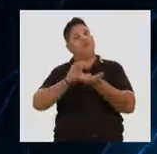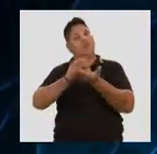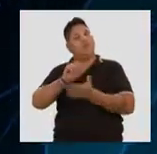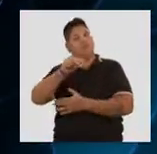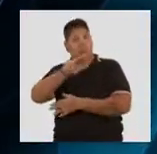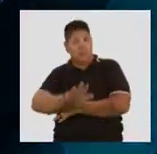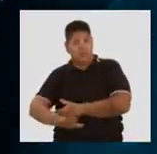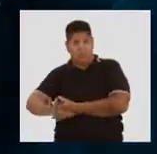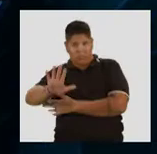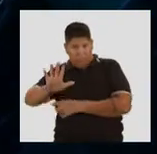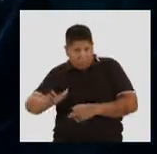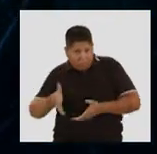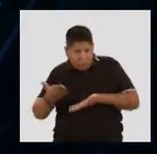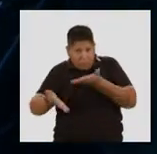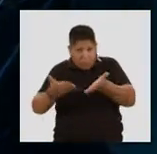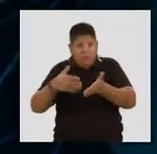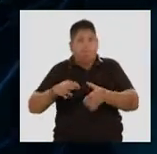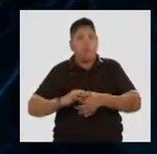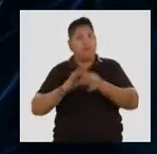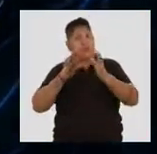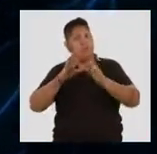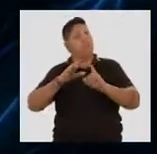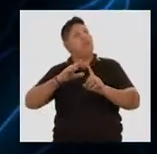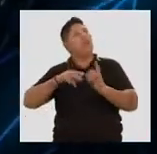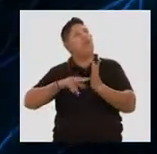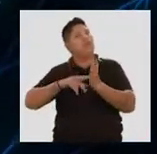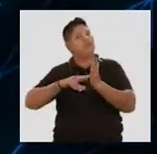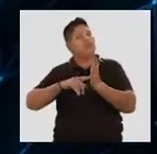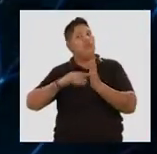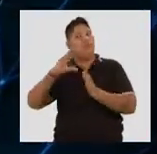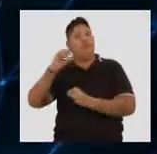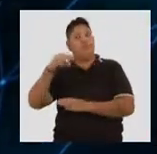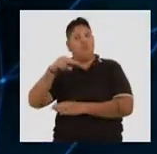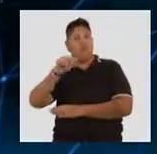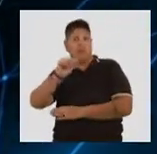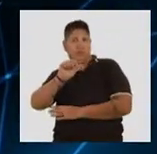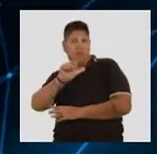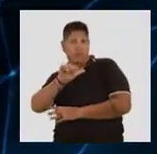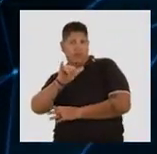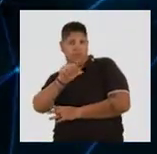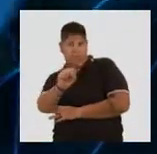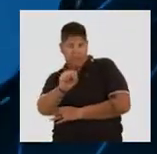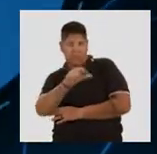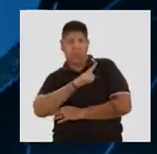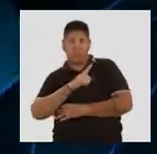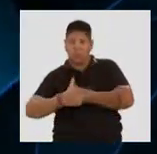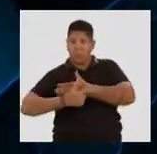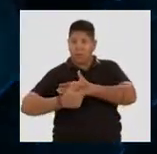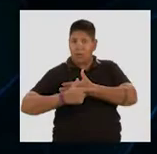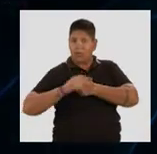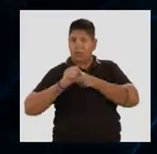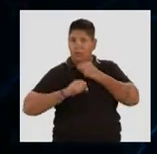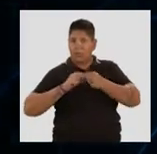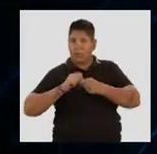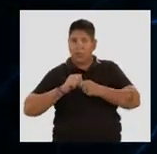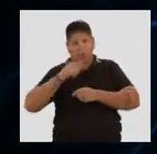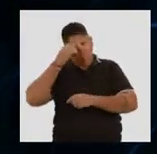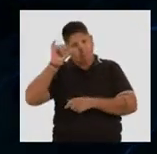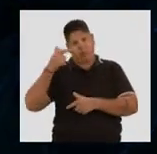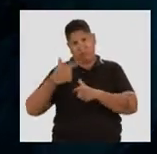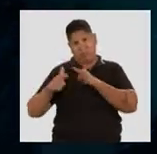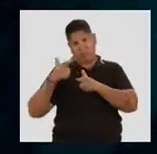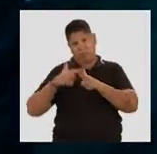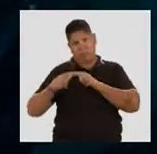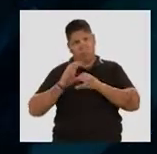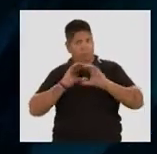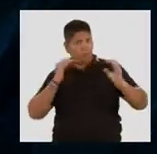a Coordenadoria Nacional de Promoção da Liberdade Sindical, CONALES, que possui entre as funções pacificar